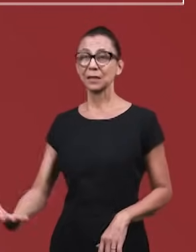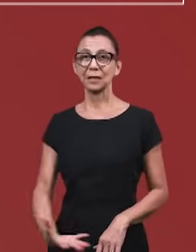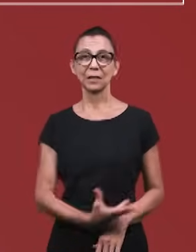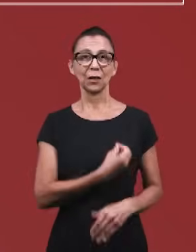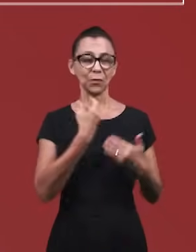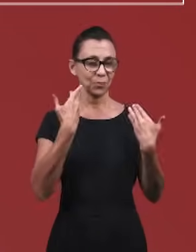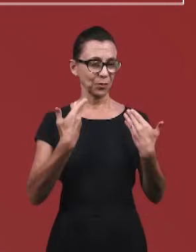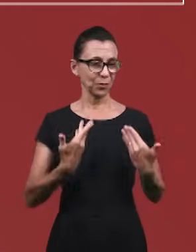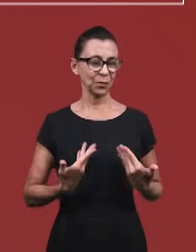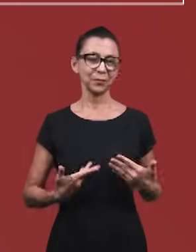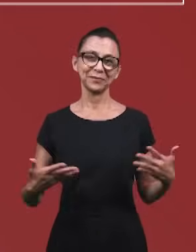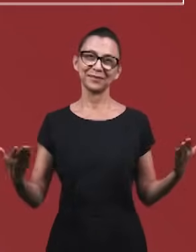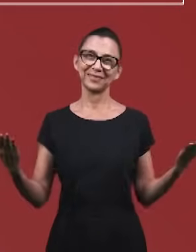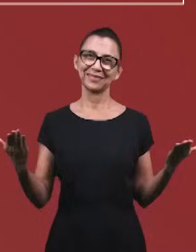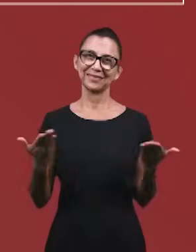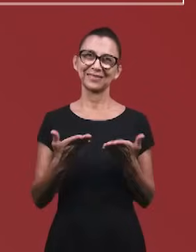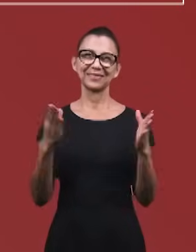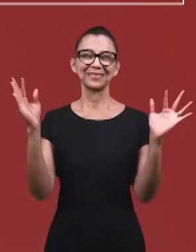agora sou